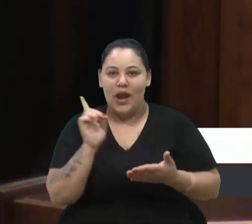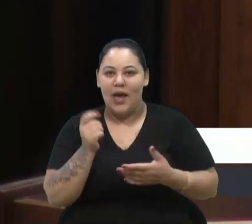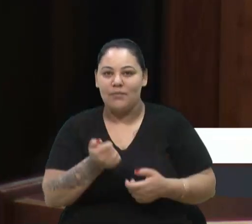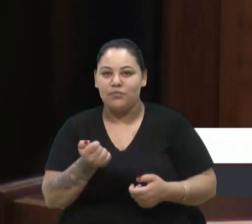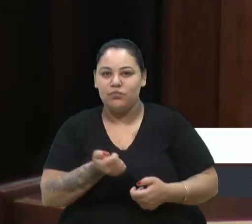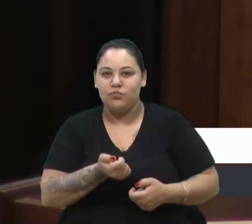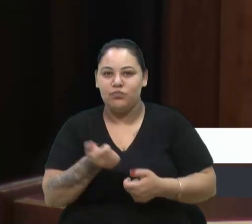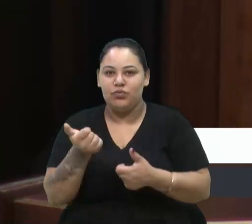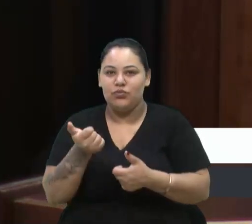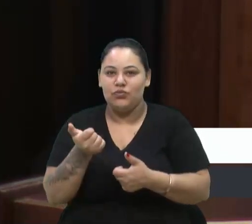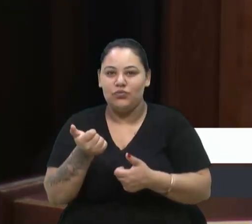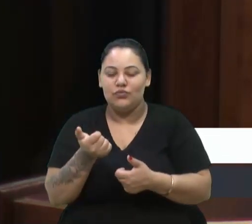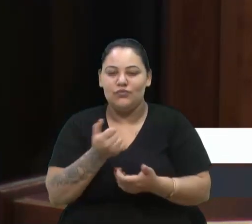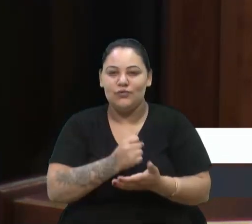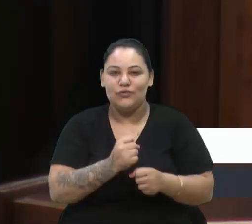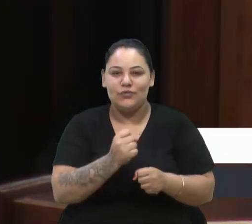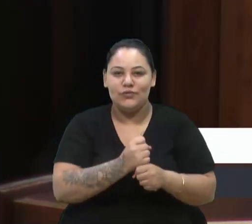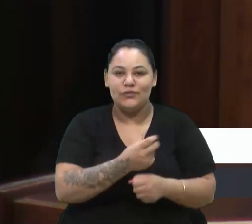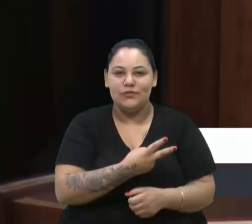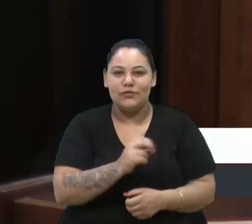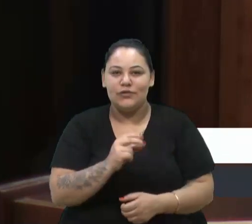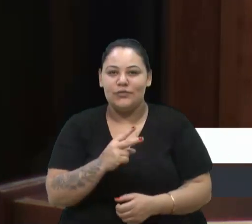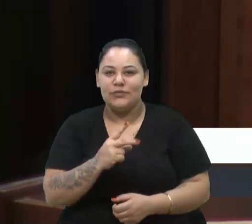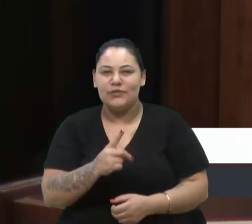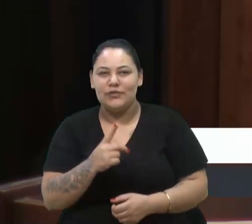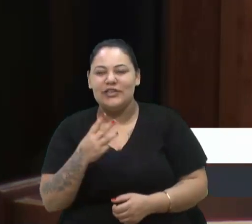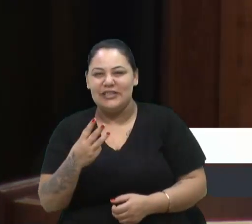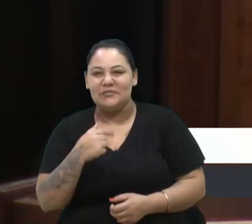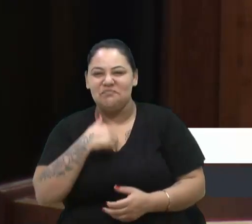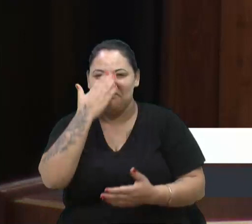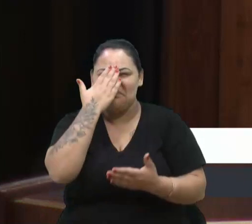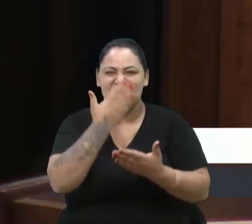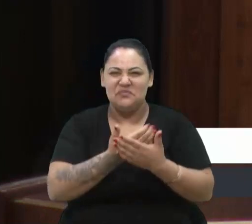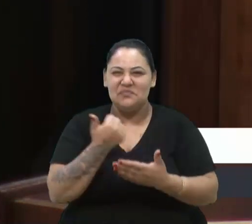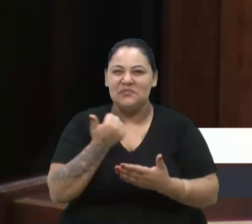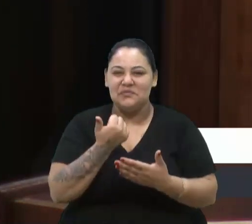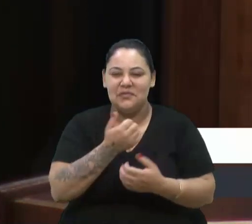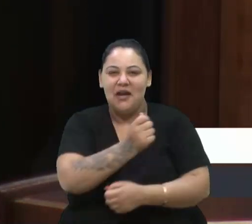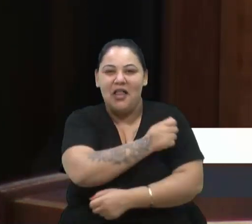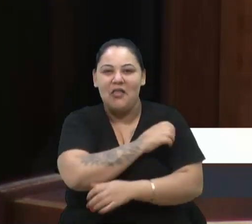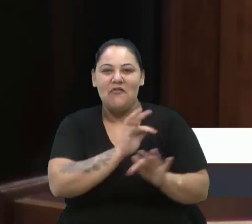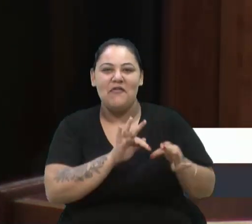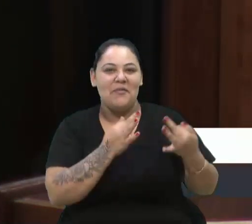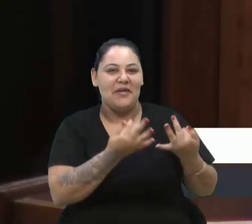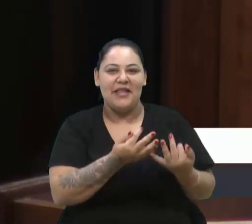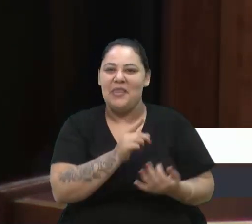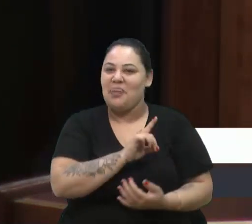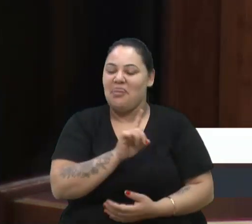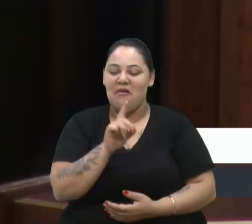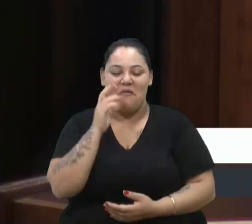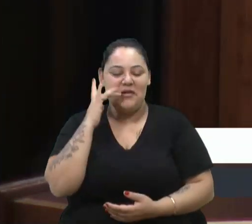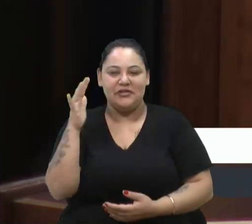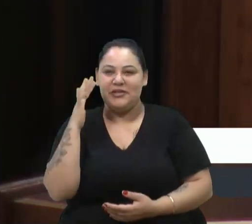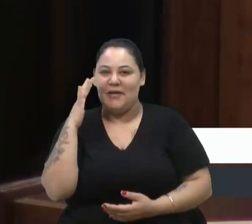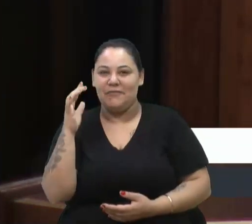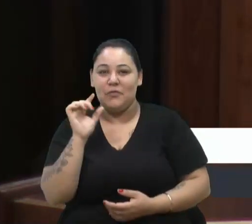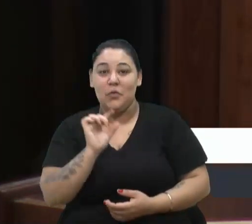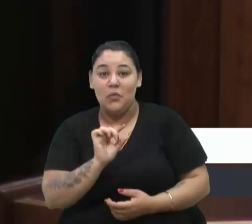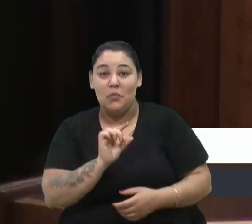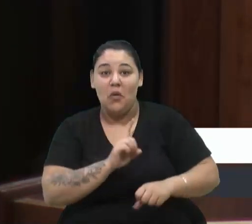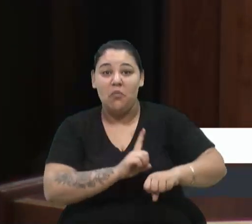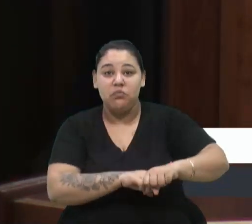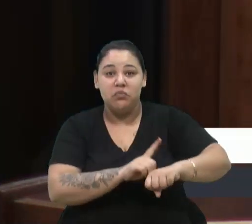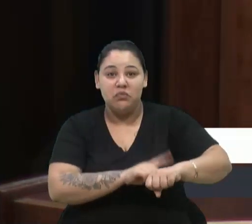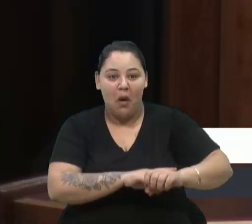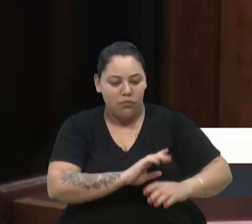2013 acredito que os primeiros alunos e famílias não imaginavam que então pouco tempo ela cresceria